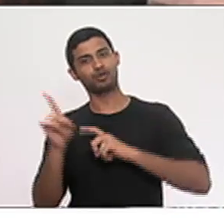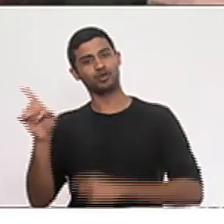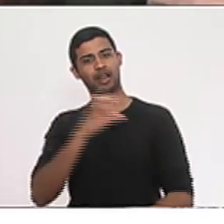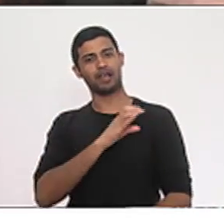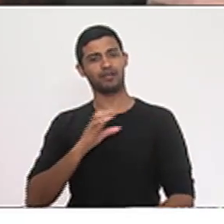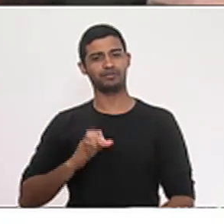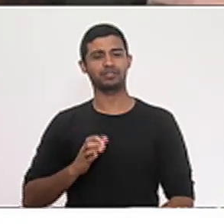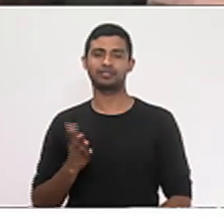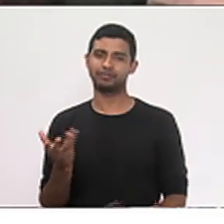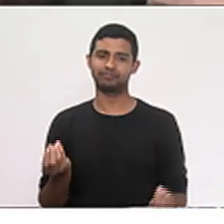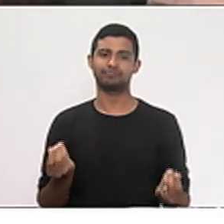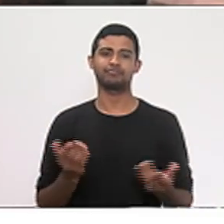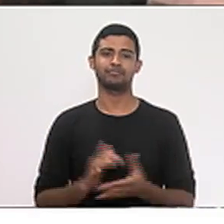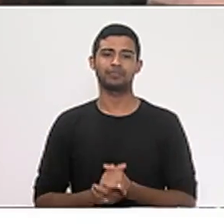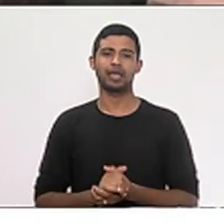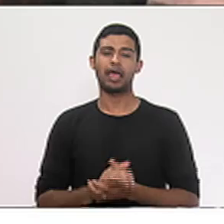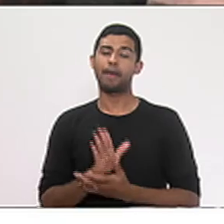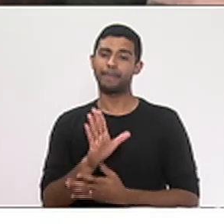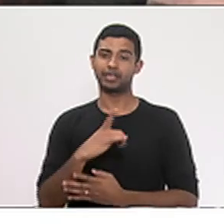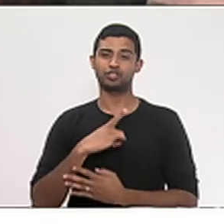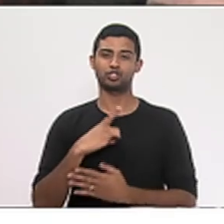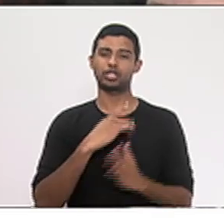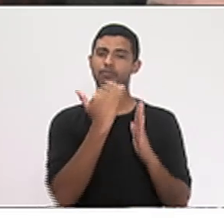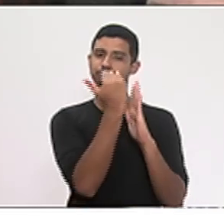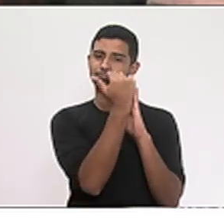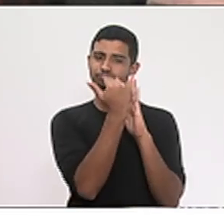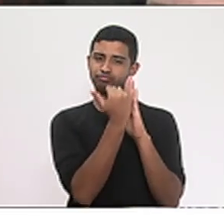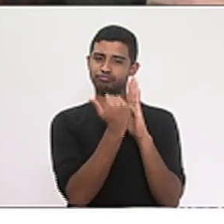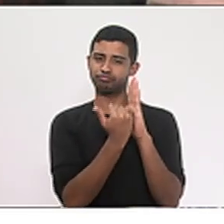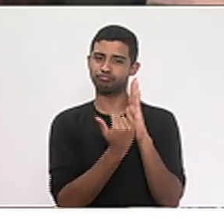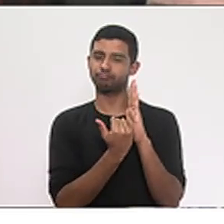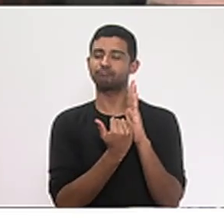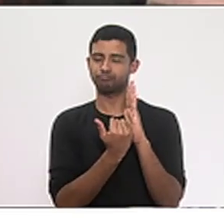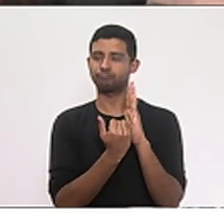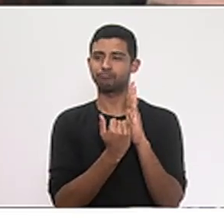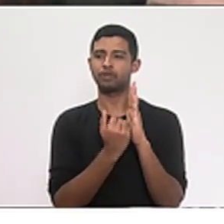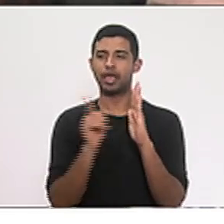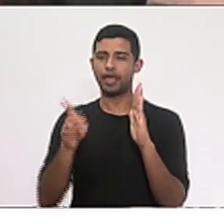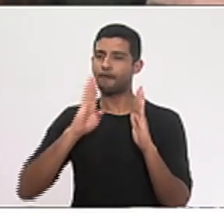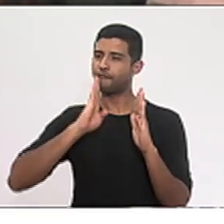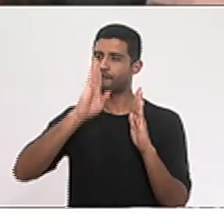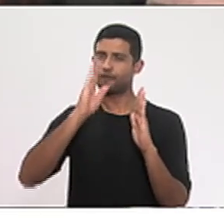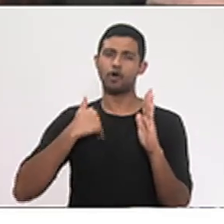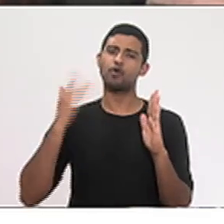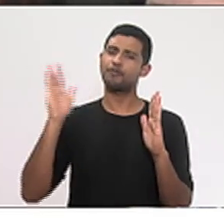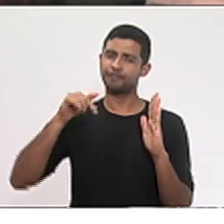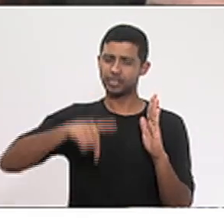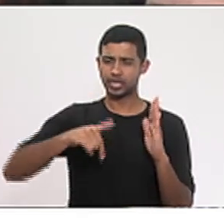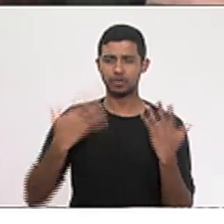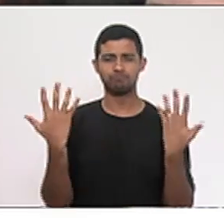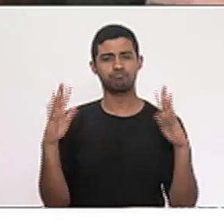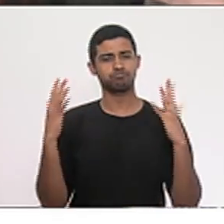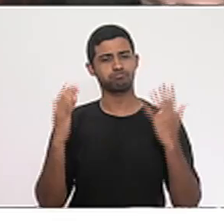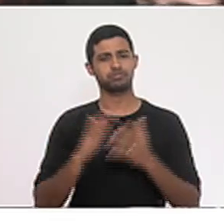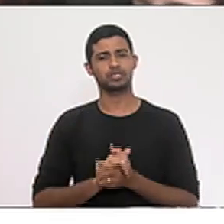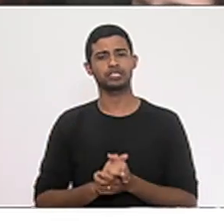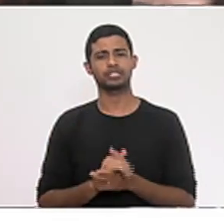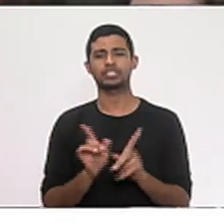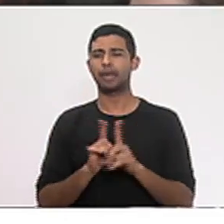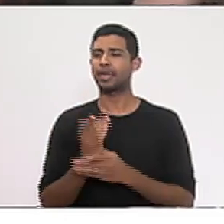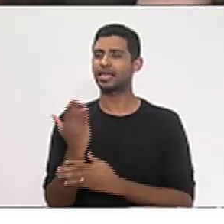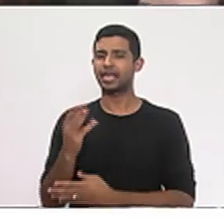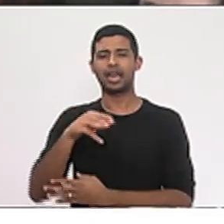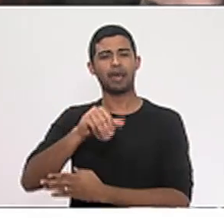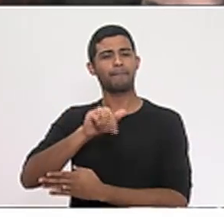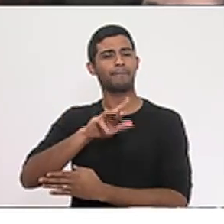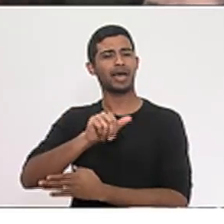mas, obviamente, pela pauta, considerei absolutamente prioritário estar aqui para fazer essa saudação. Saudar aqui a Maria Aparecida, do